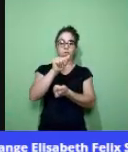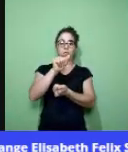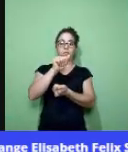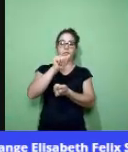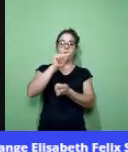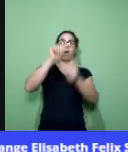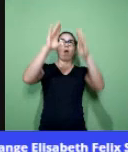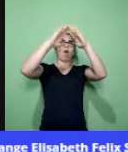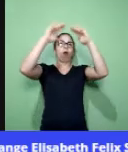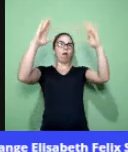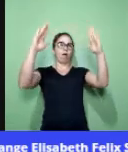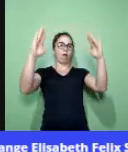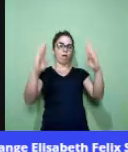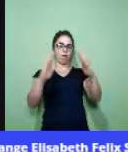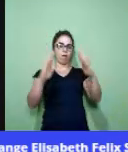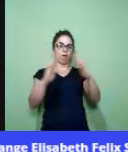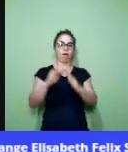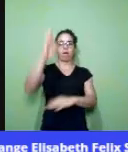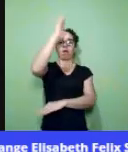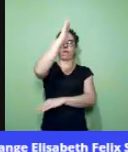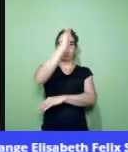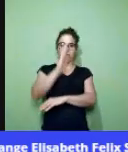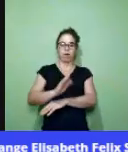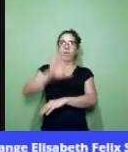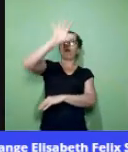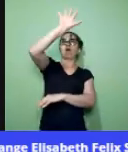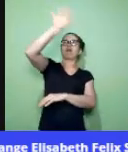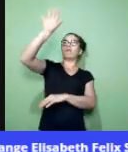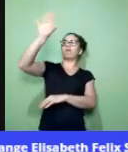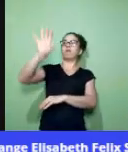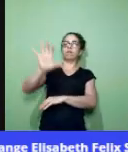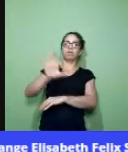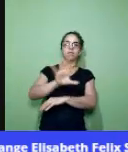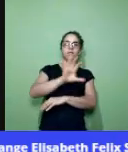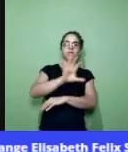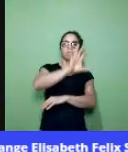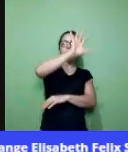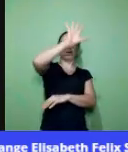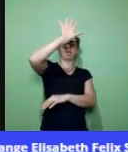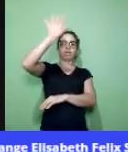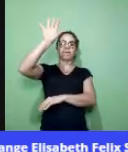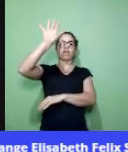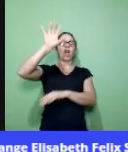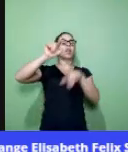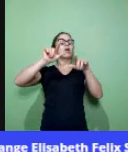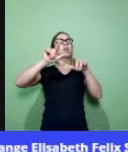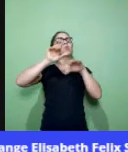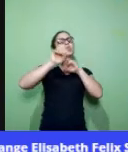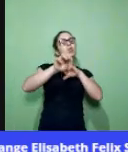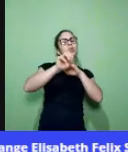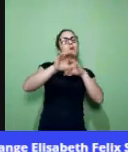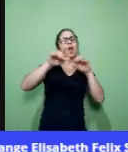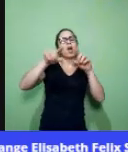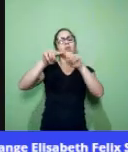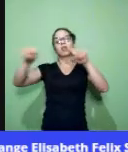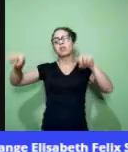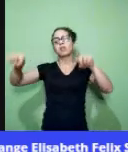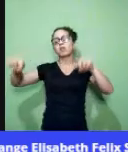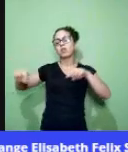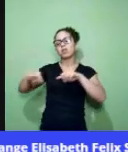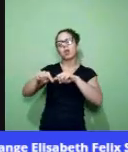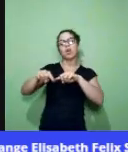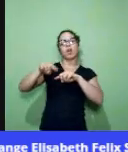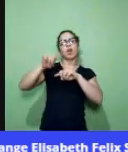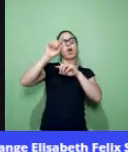suas regiões, né? Vamos supor que aqui a gente iria trabalhar com a sala de aula, as regiões do Brasil, com